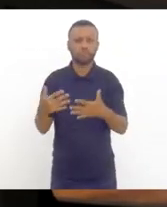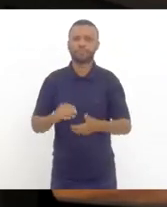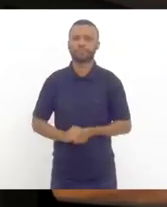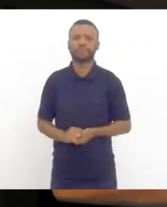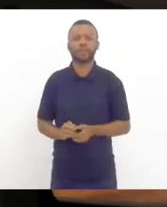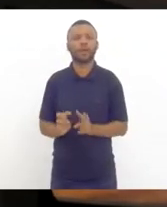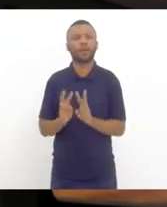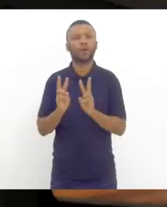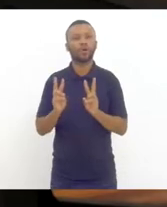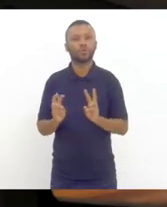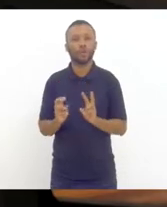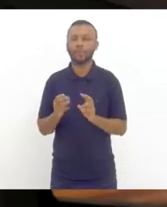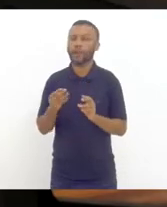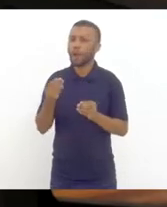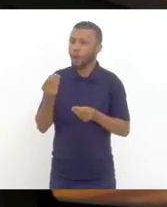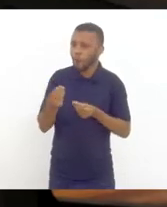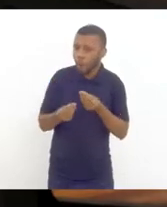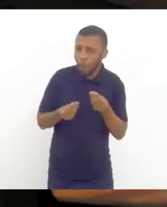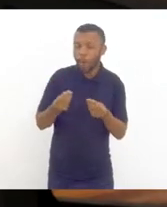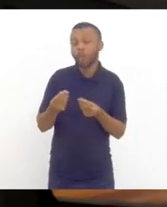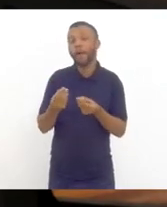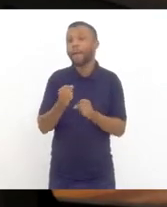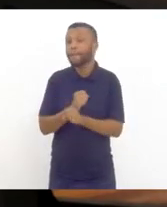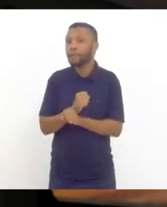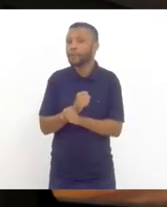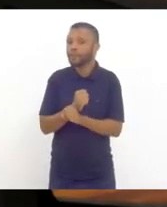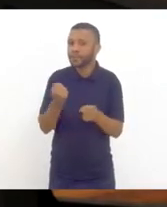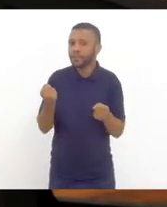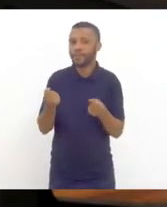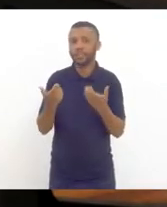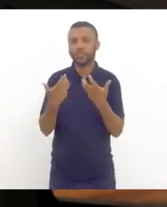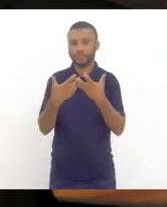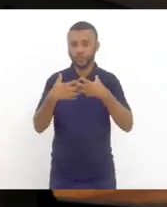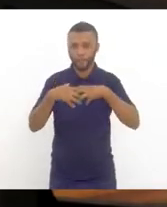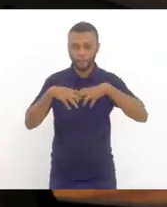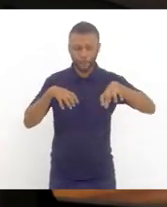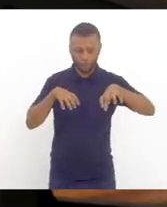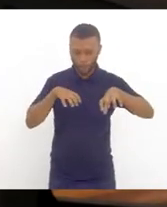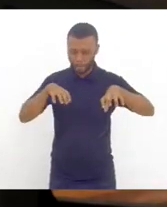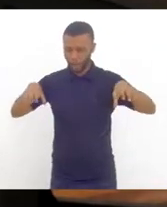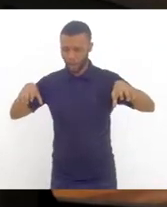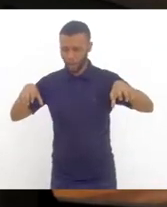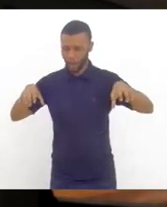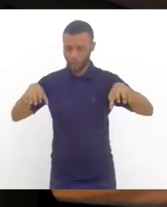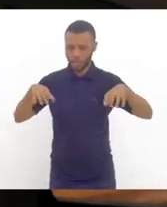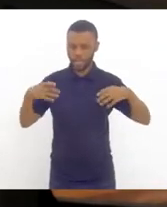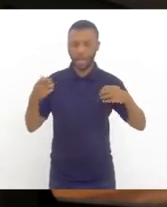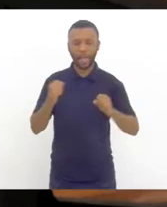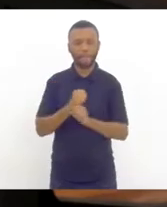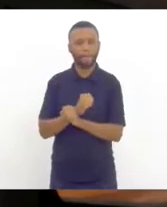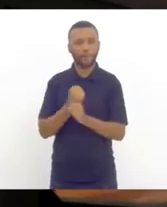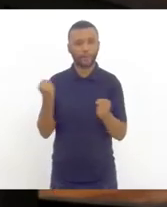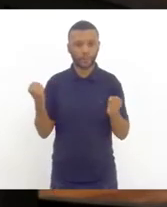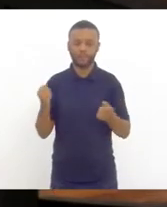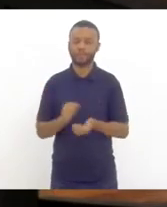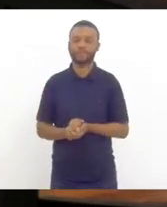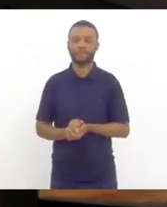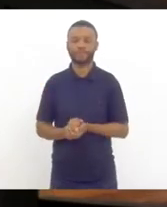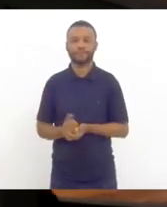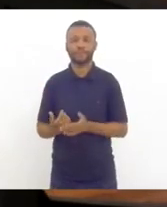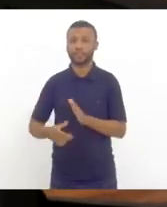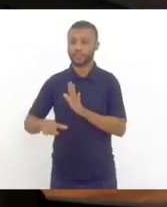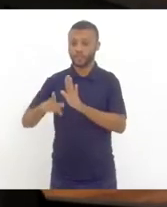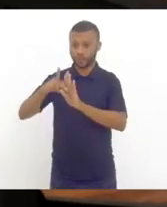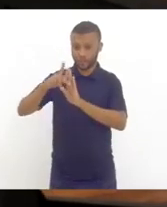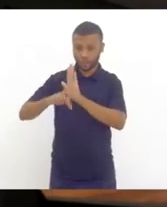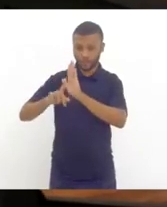o quão indivisível é essa questão. A partir do momento, deputado Valdeque, que a lei, né, que o